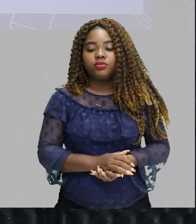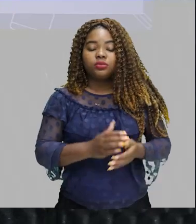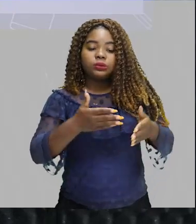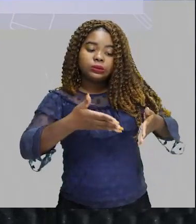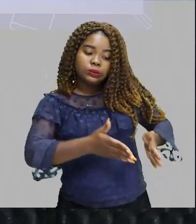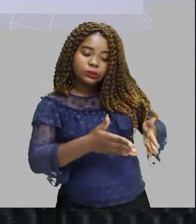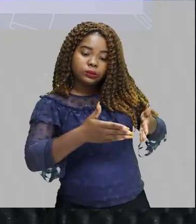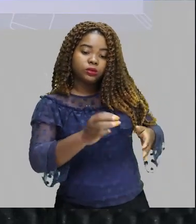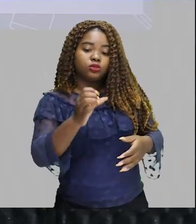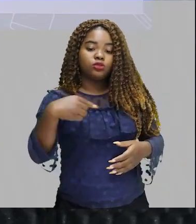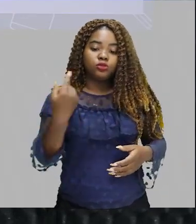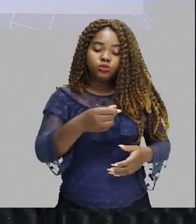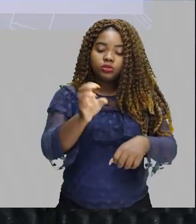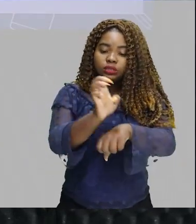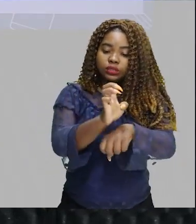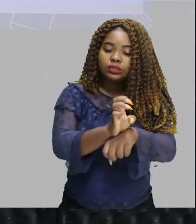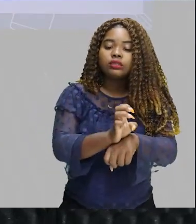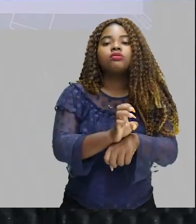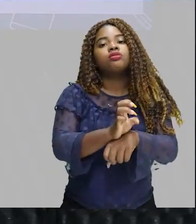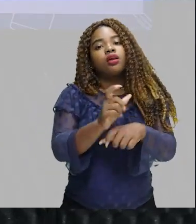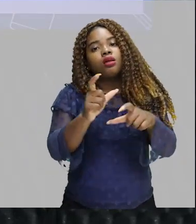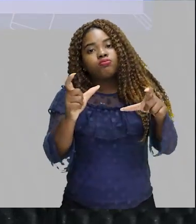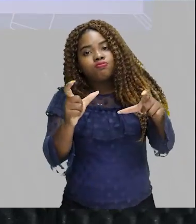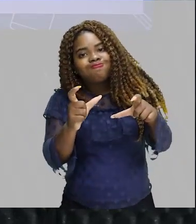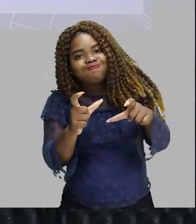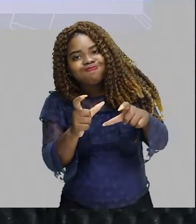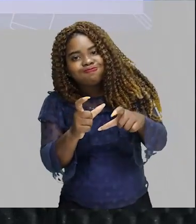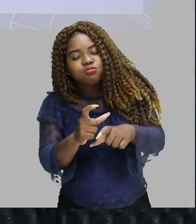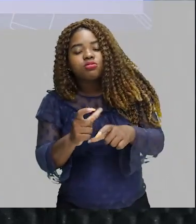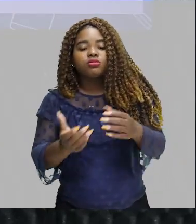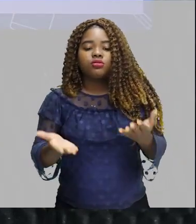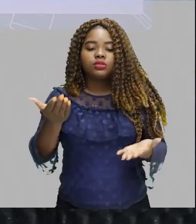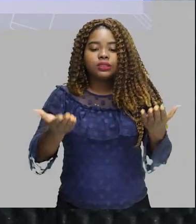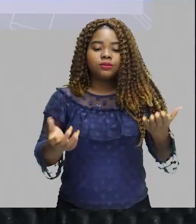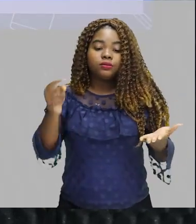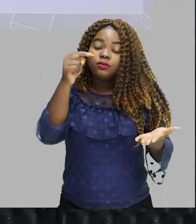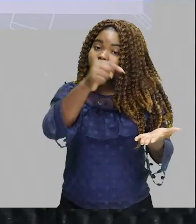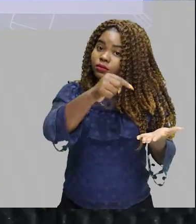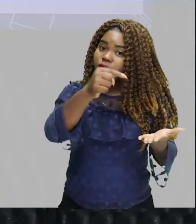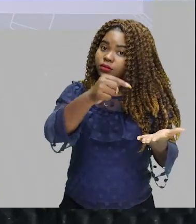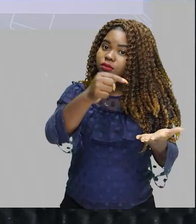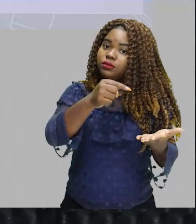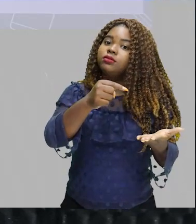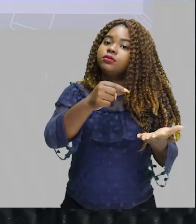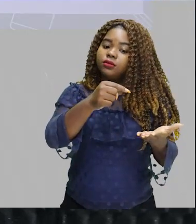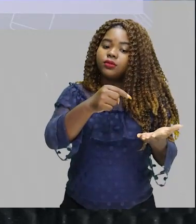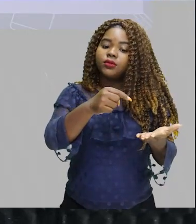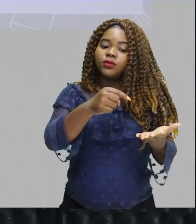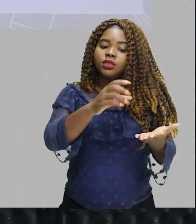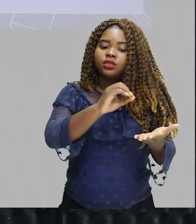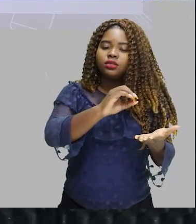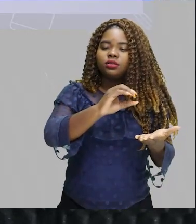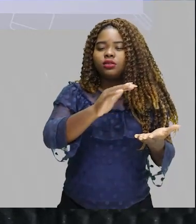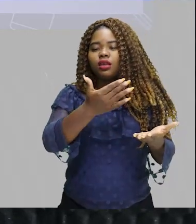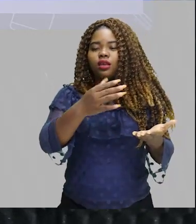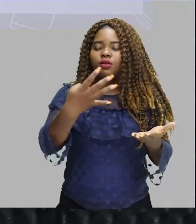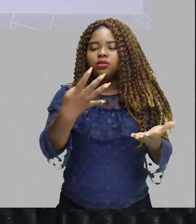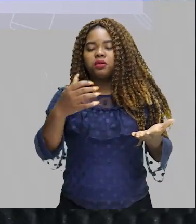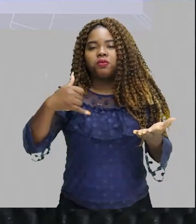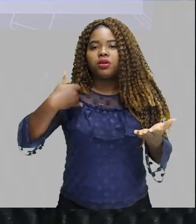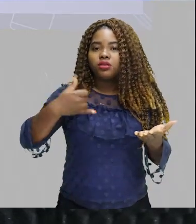natalidade do nosso estado também vem caindo. Só a nível de comparação, em 2000, nós tínhamos ali entre 0 e 4 anos uma